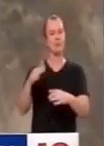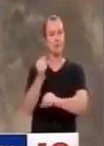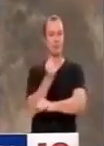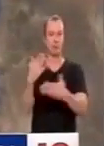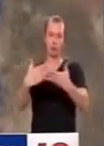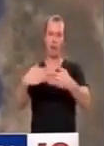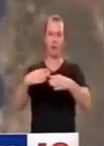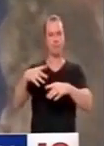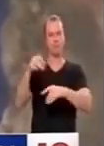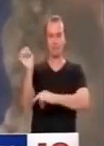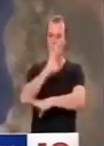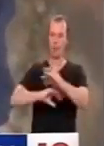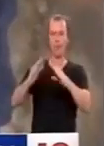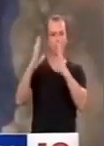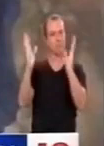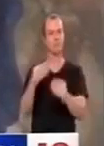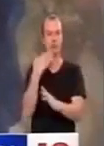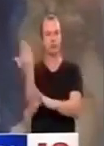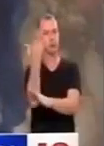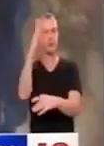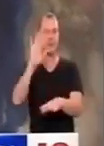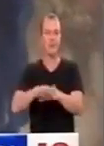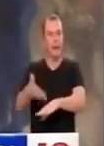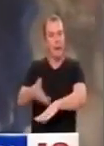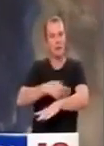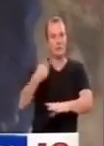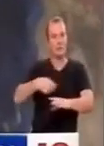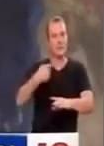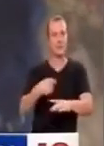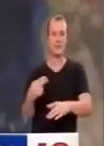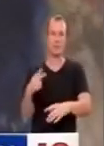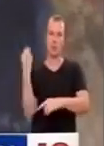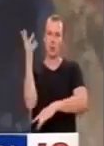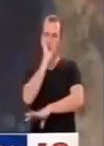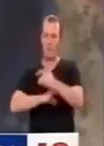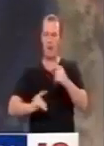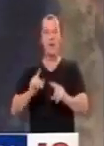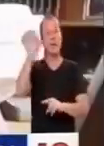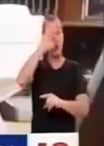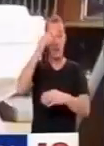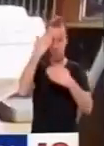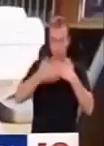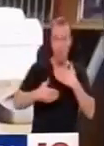em vésperas da presidência portuguesa da União Europeia, que arranca em janeiro.